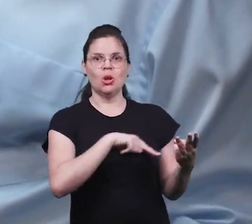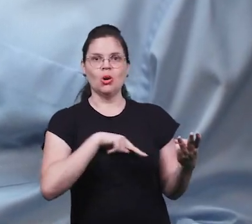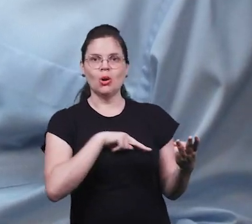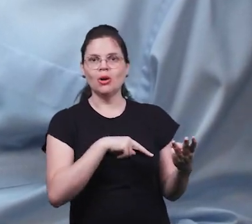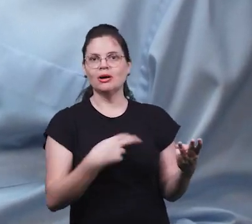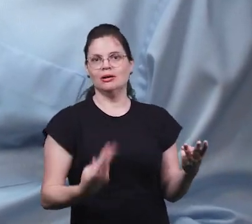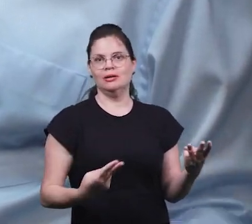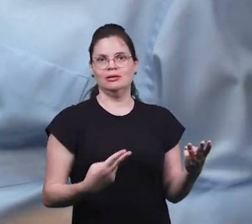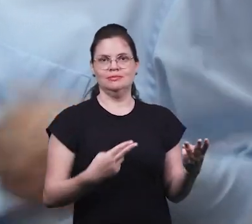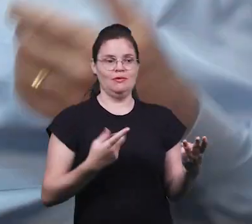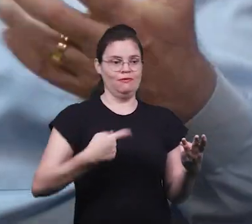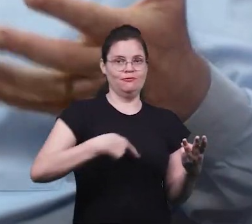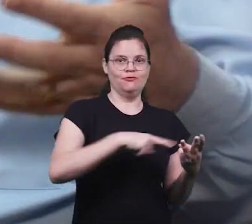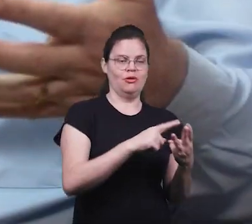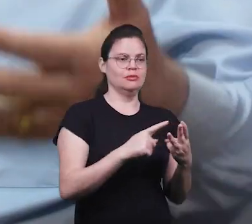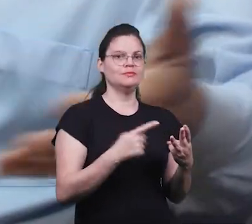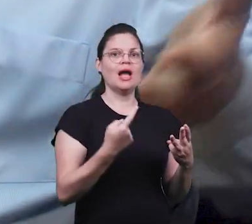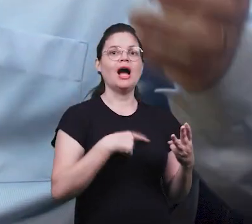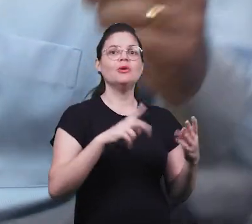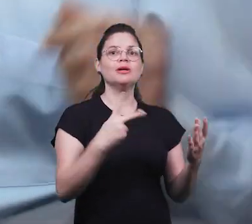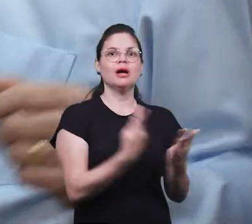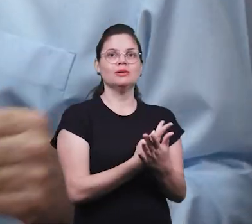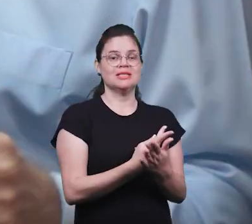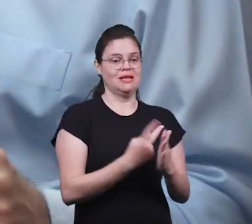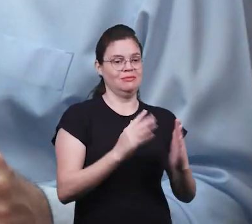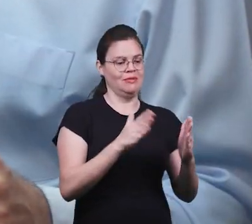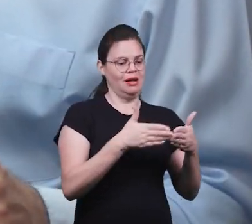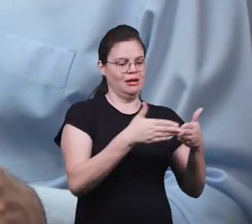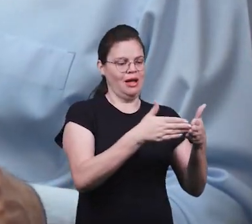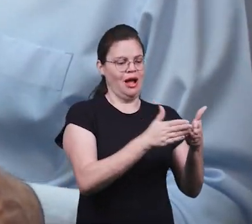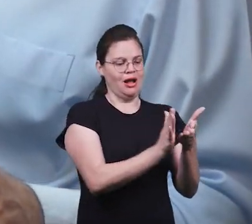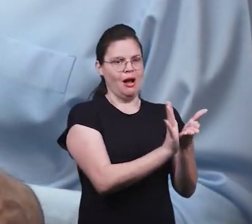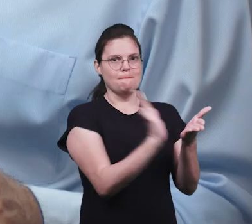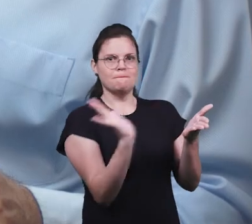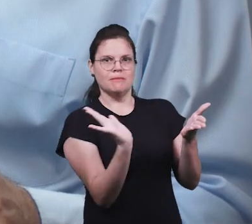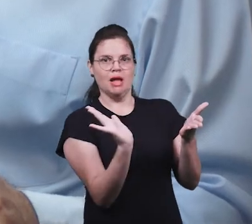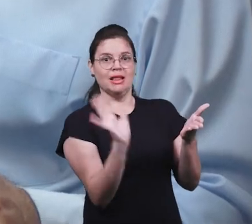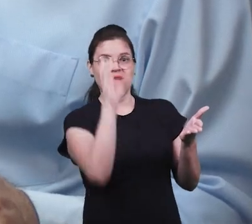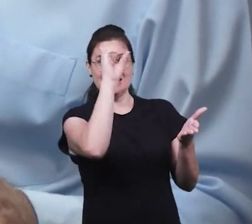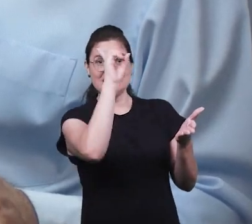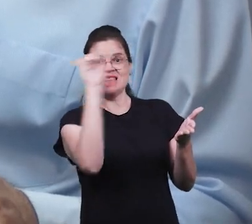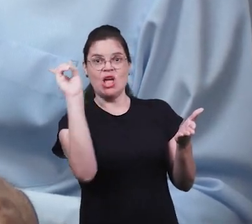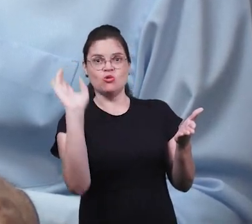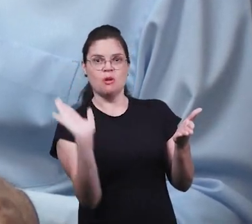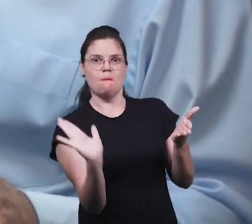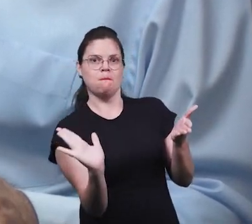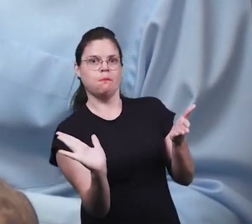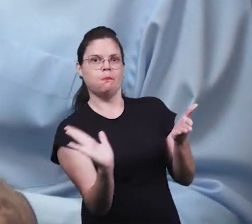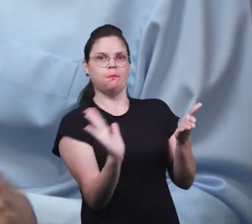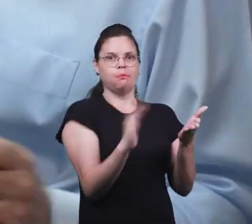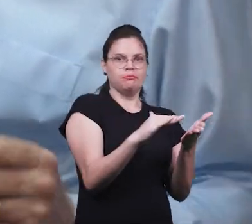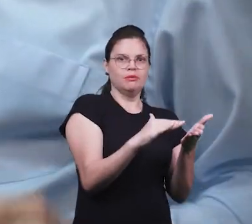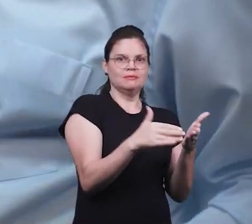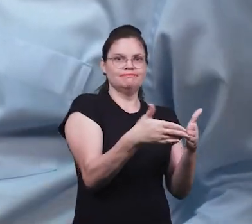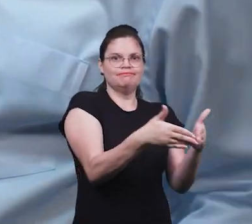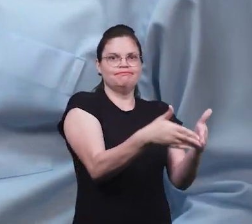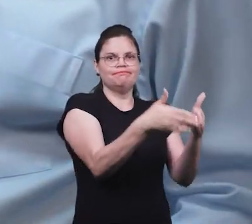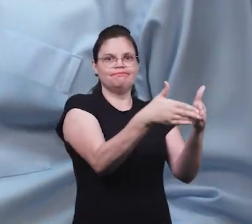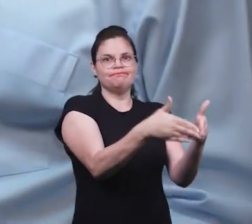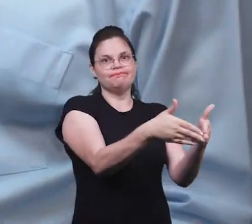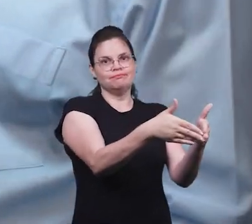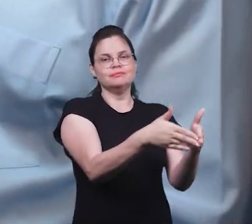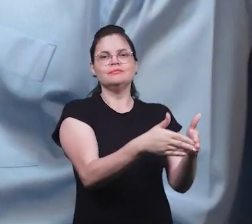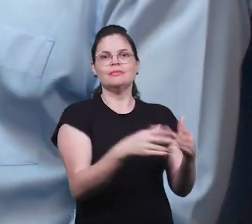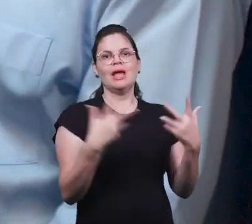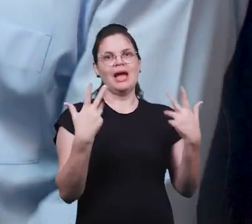Senhor fechou a porta, Jesus é essa porta que está aberta. Glória a Deus. Mas ela vai se fechar. Amém. Você falou sobre a